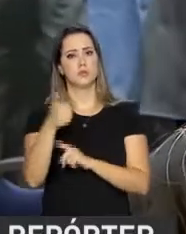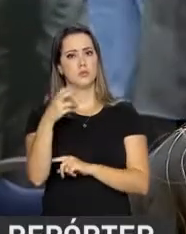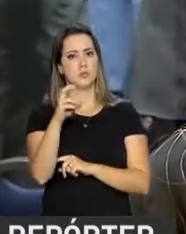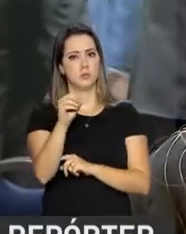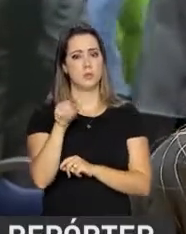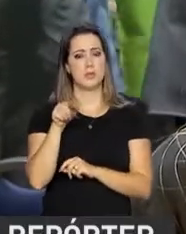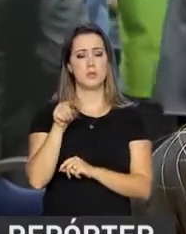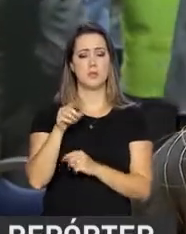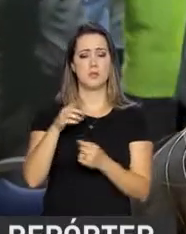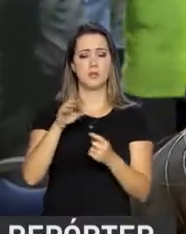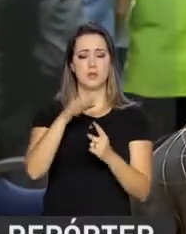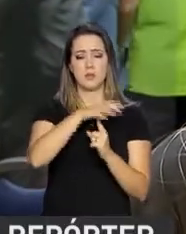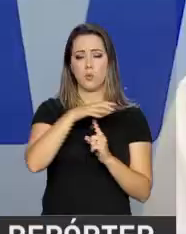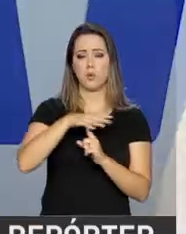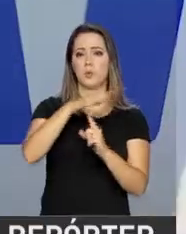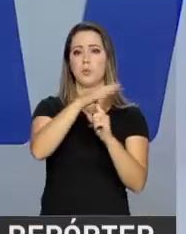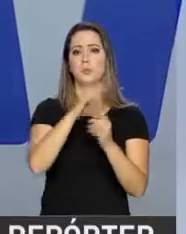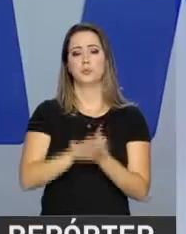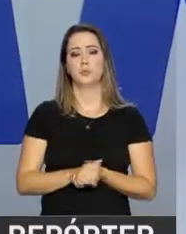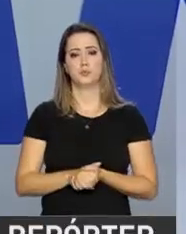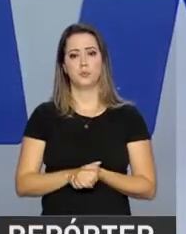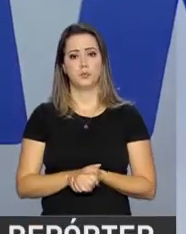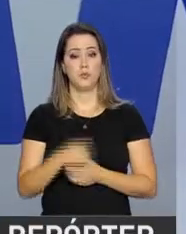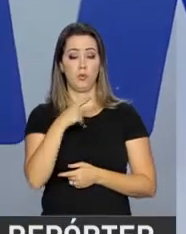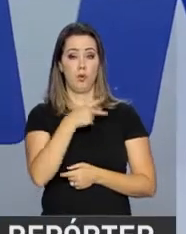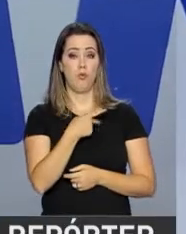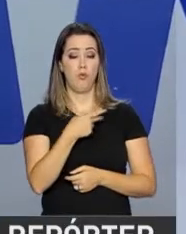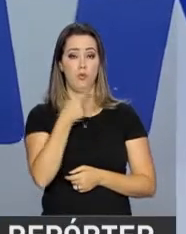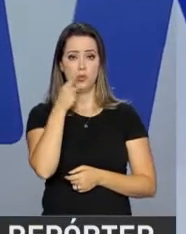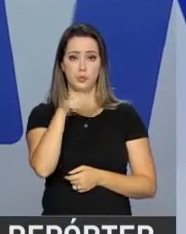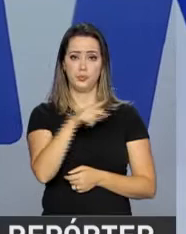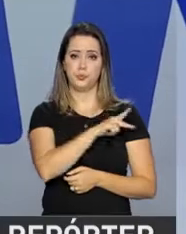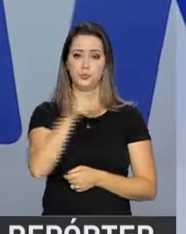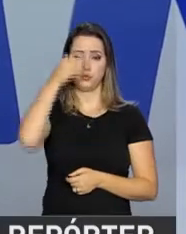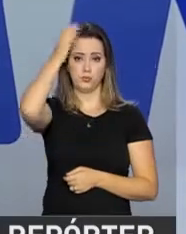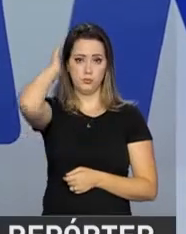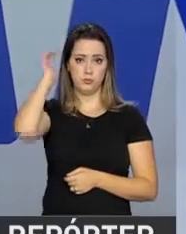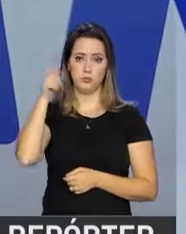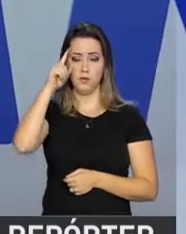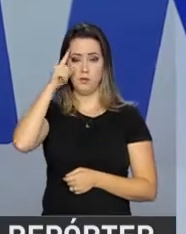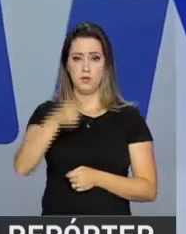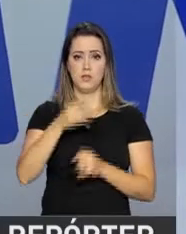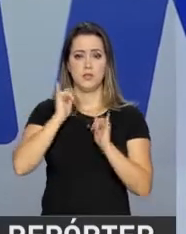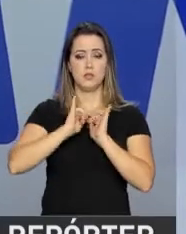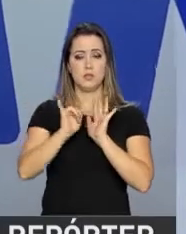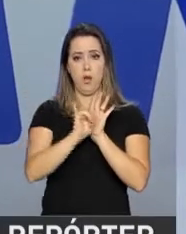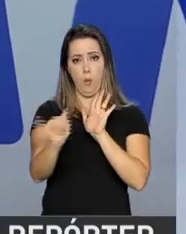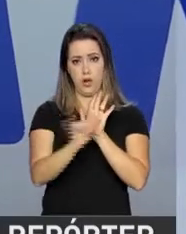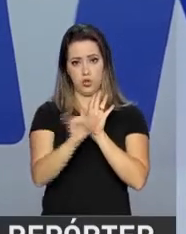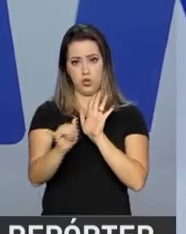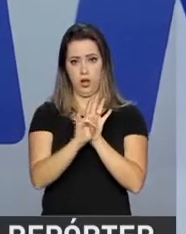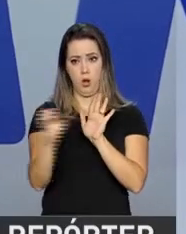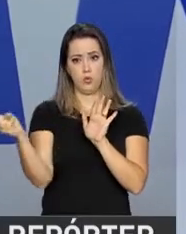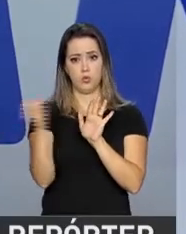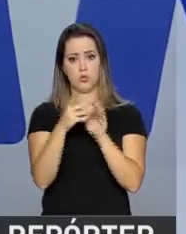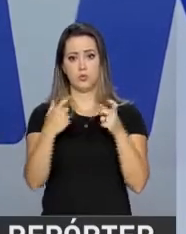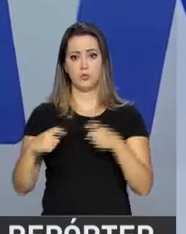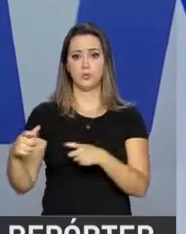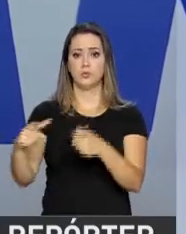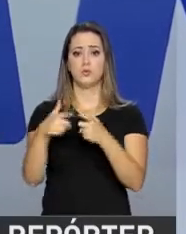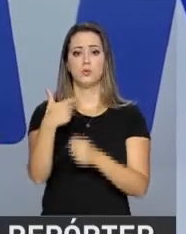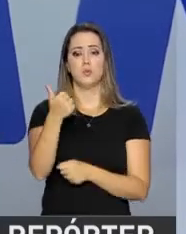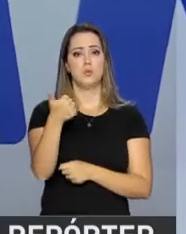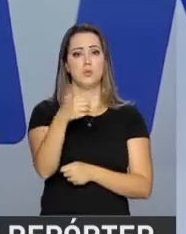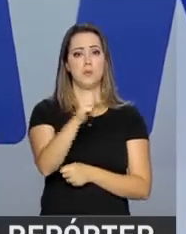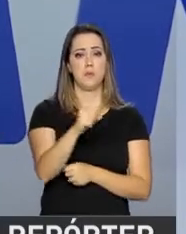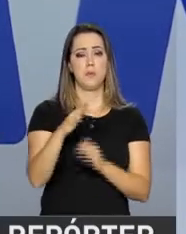e reformados terminais. O ministro informou que o presidente Michel Temer vai lançar o edital de novos empreendimentos para 2018 do